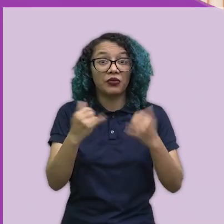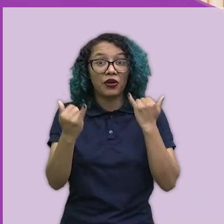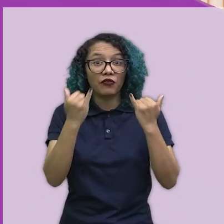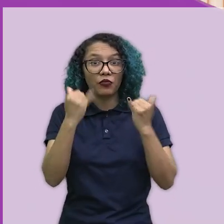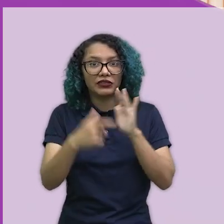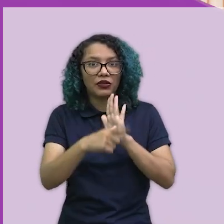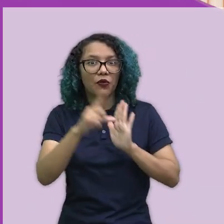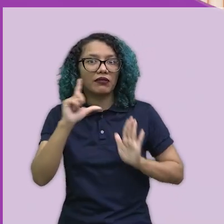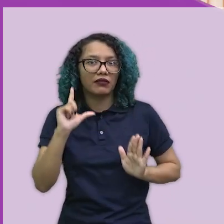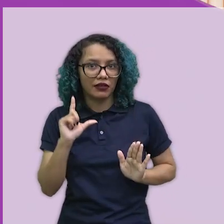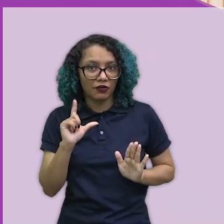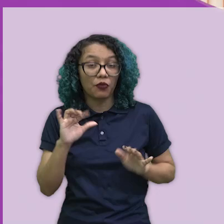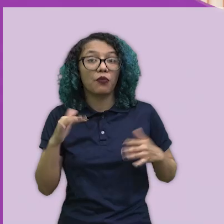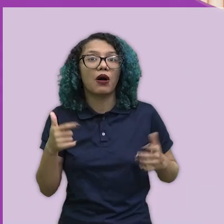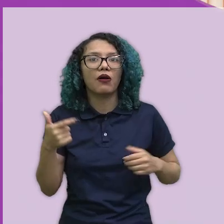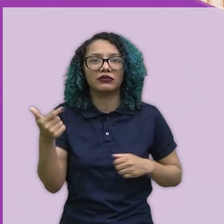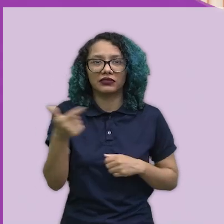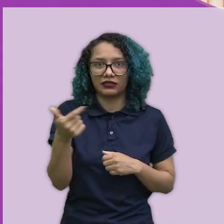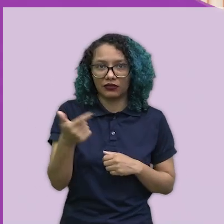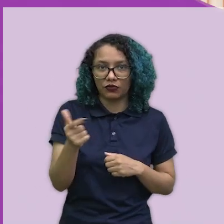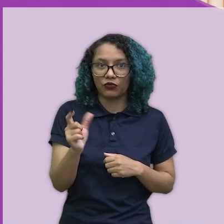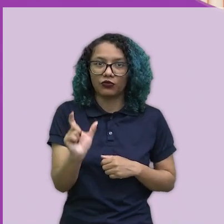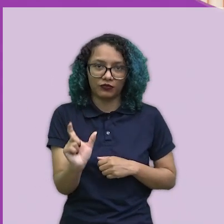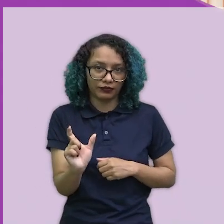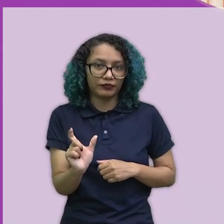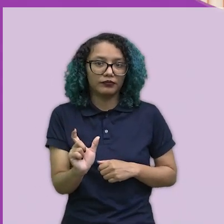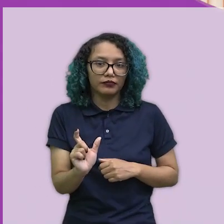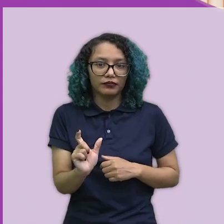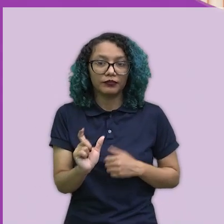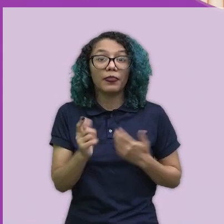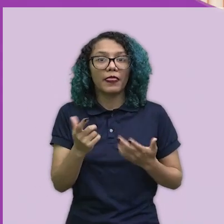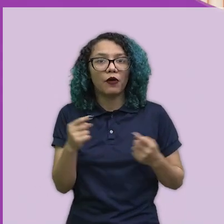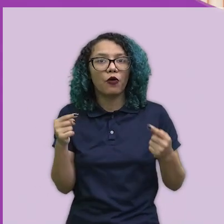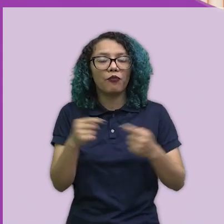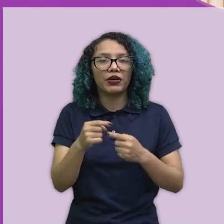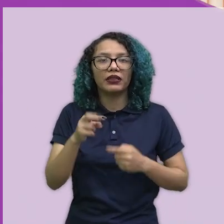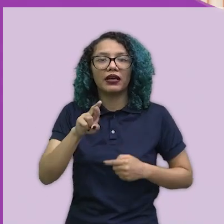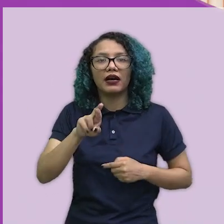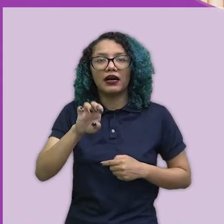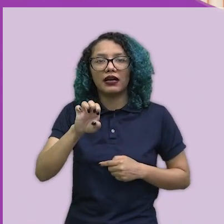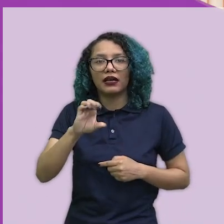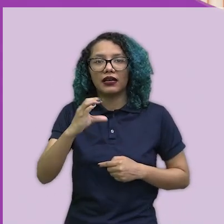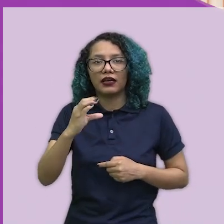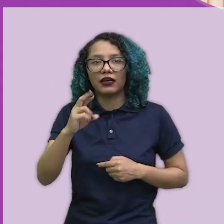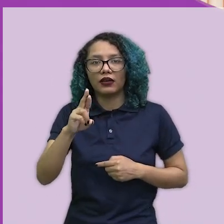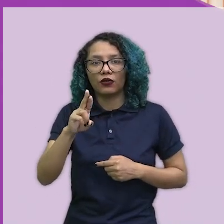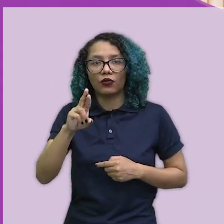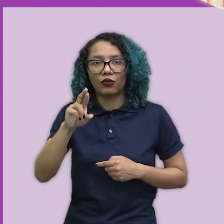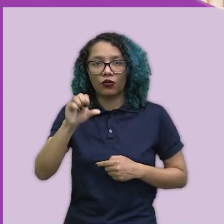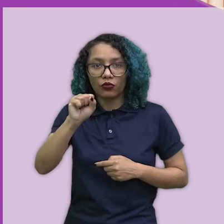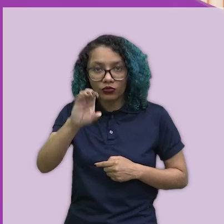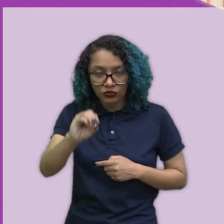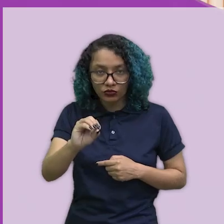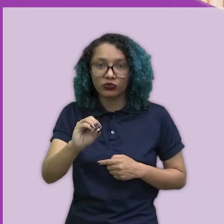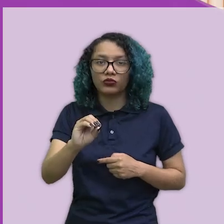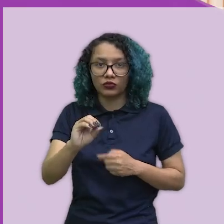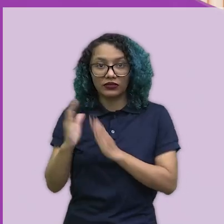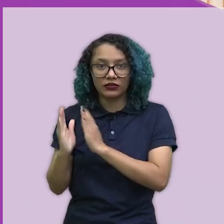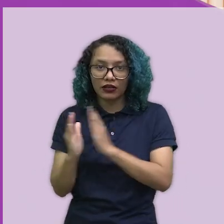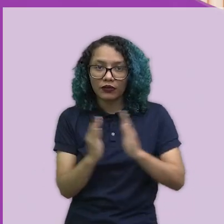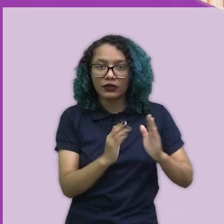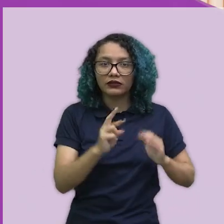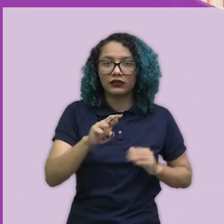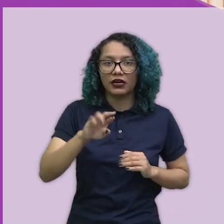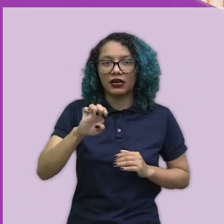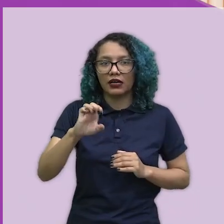lá do segundo. Eu usei um recurso. Então, isso é uma sequência recursiva. Eu precisei do termo anterior